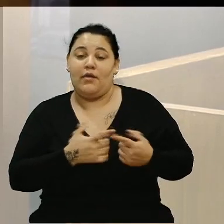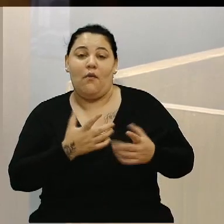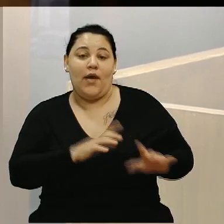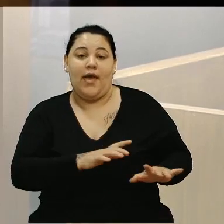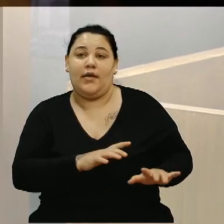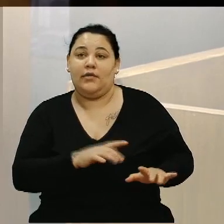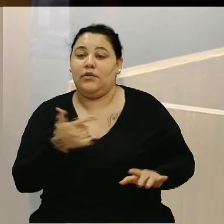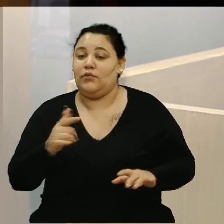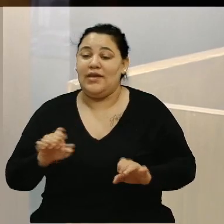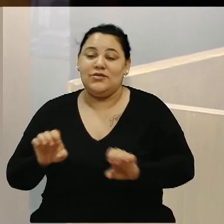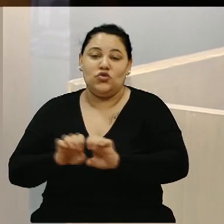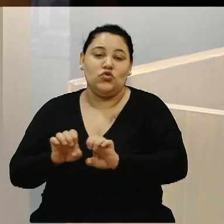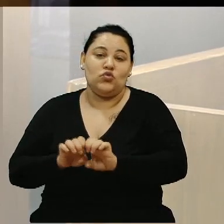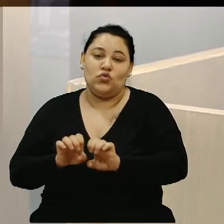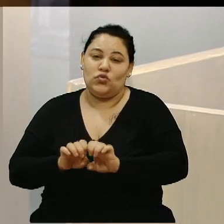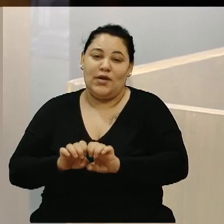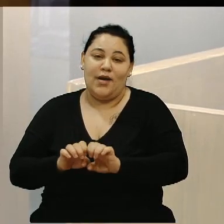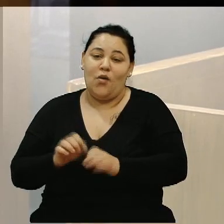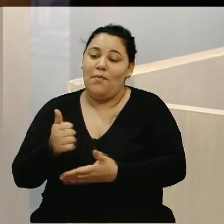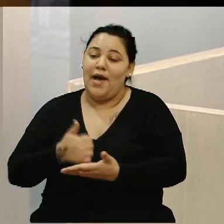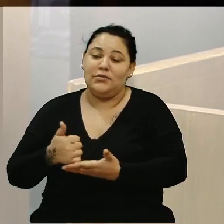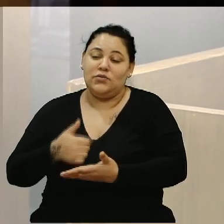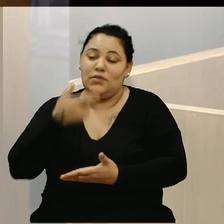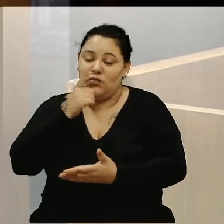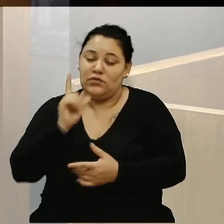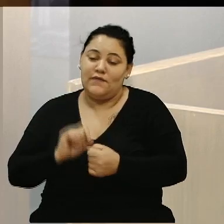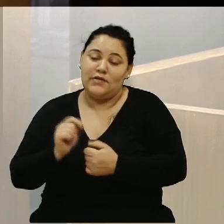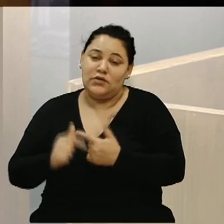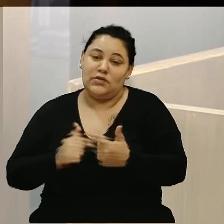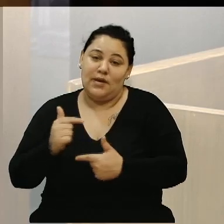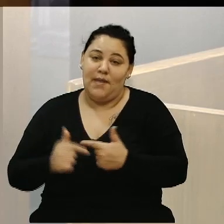estrutura mínima para poderem fazer o